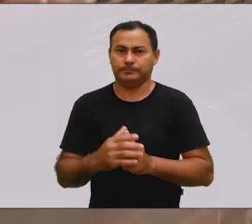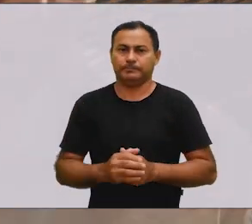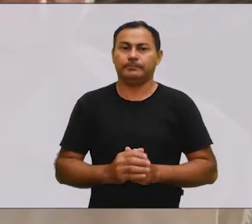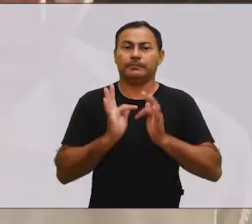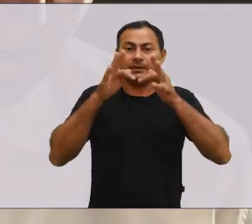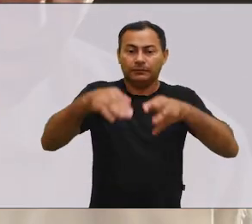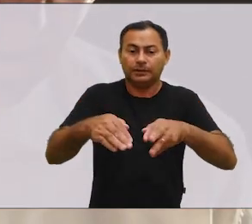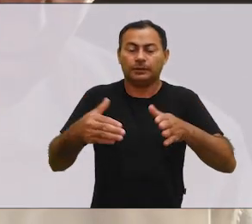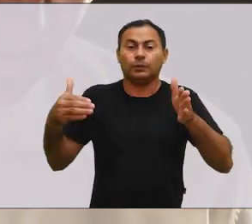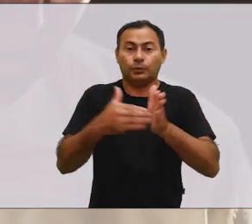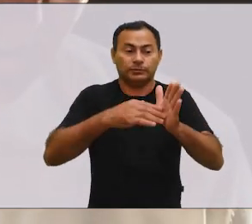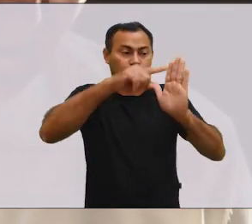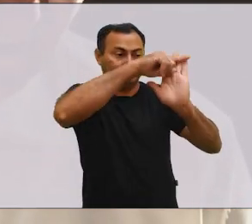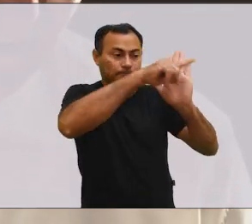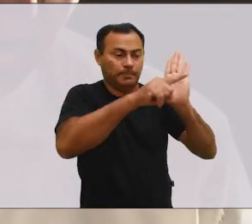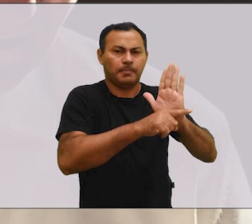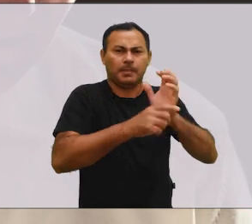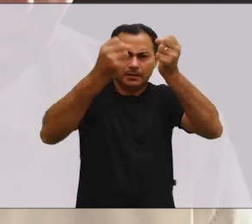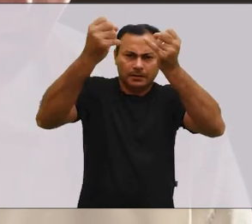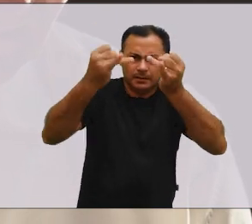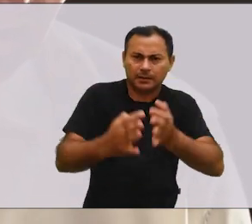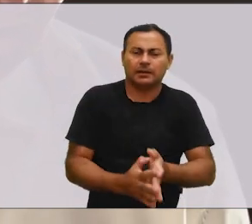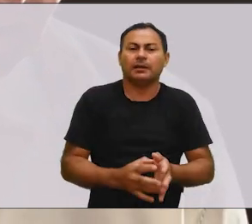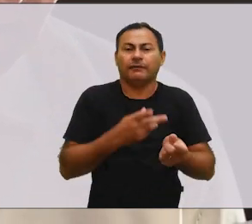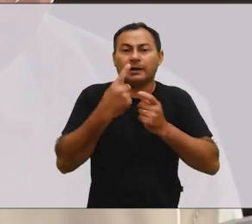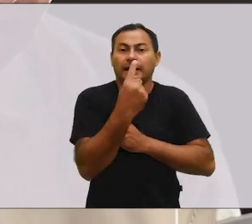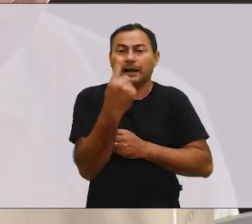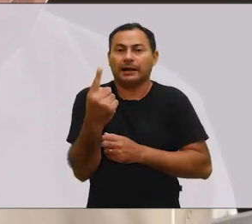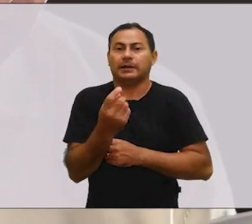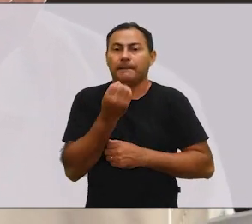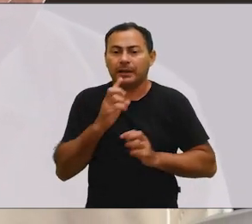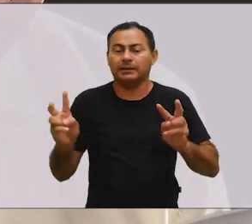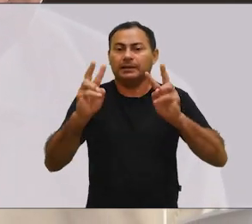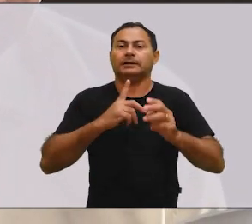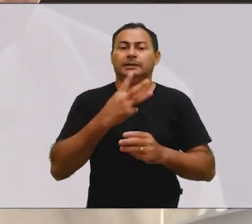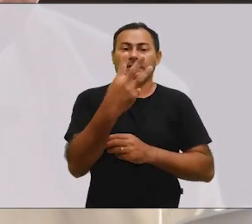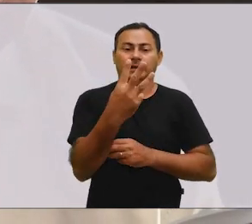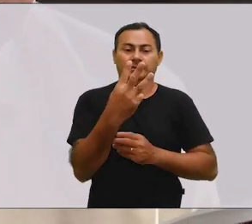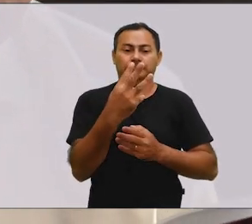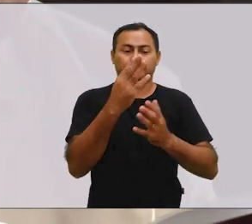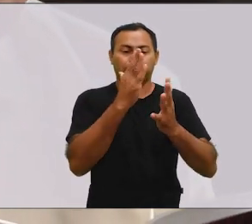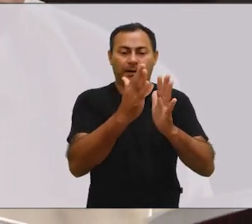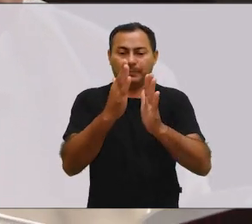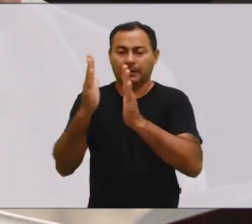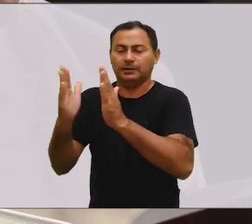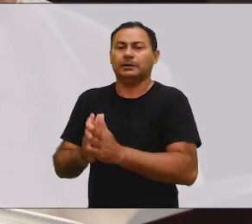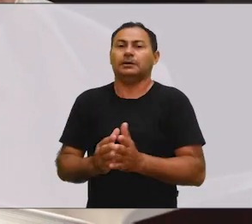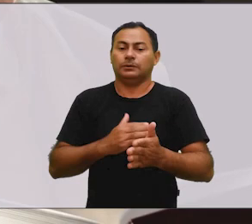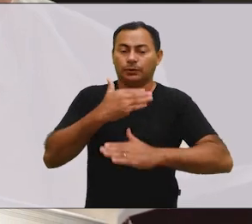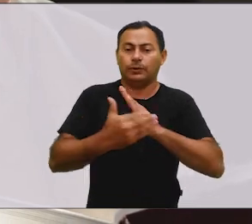delas. No final do último programa, chegamos a comentar que cada bem-aventurança tem 3 partes. Todas elas começam